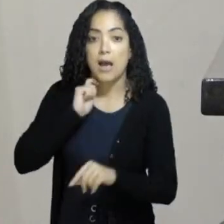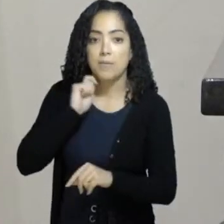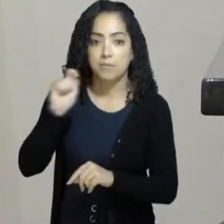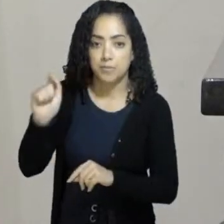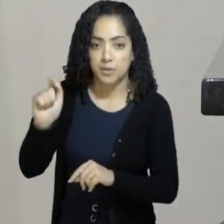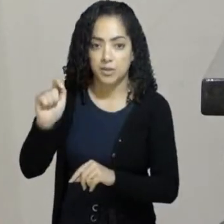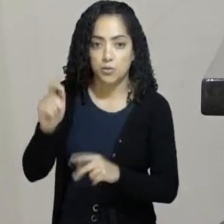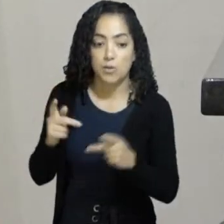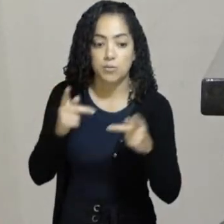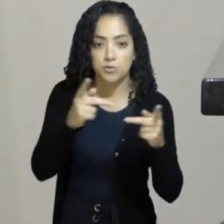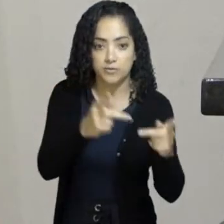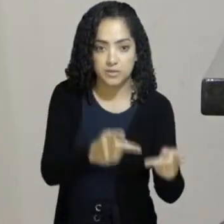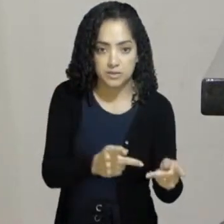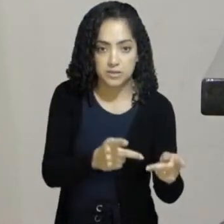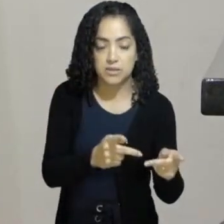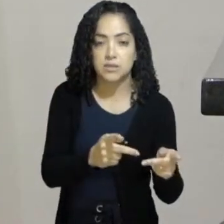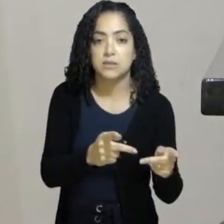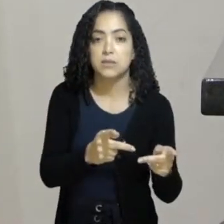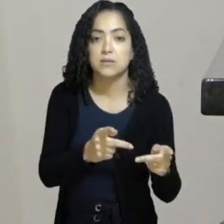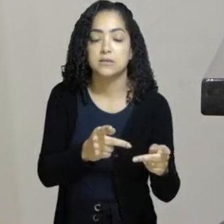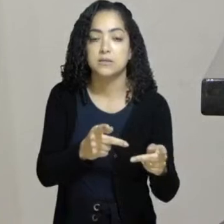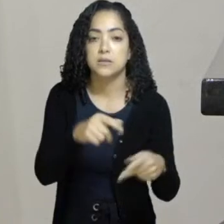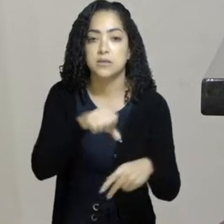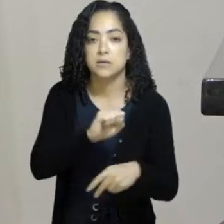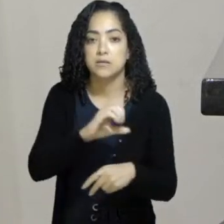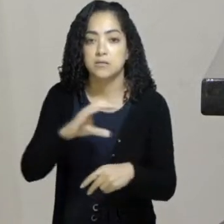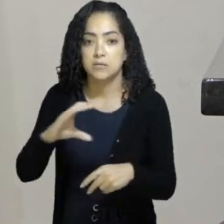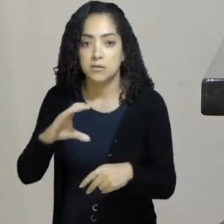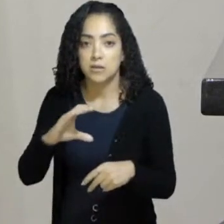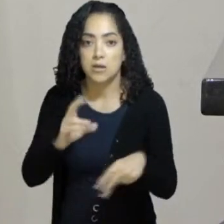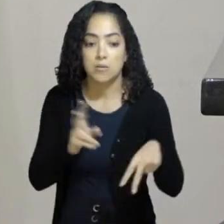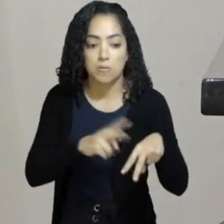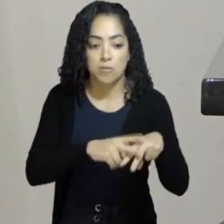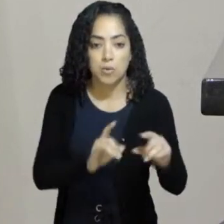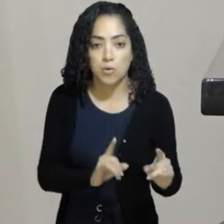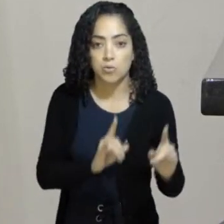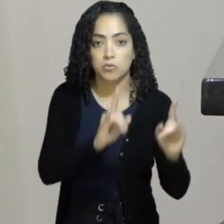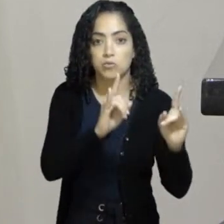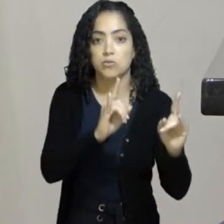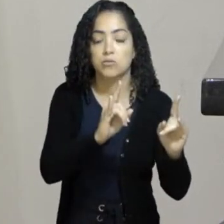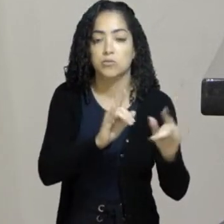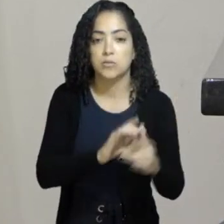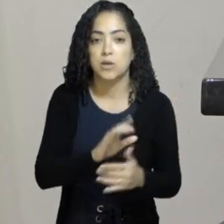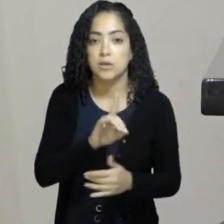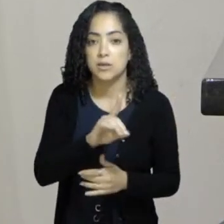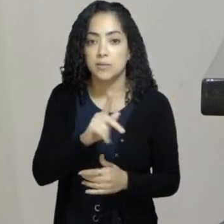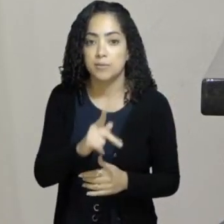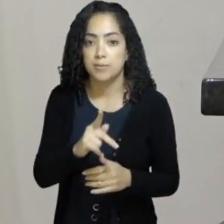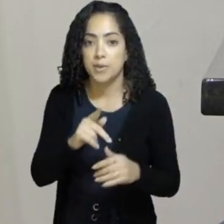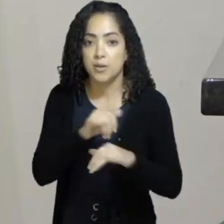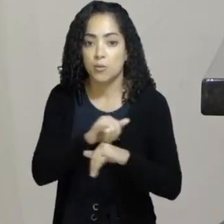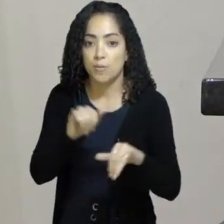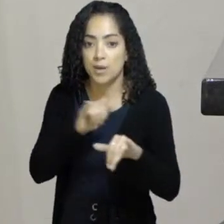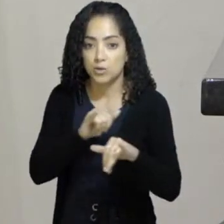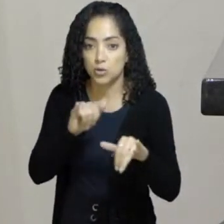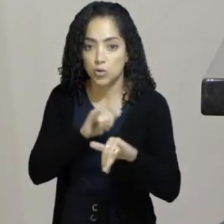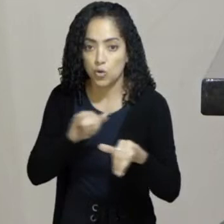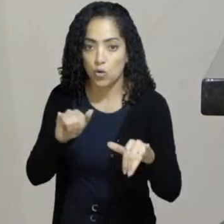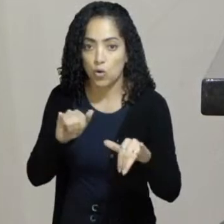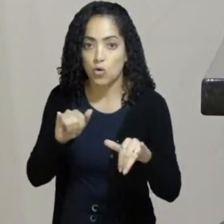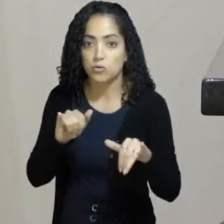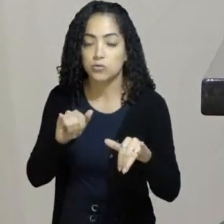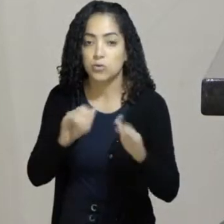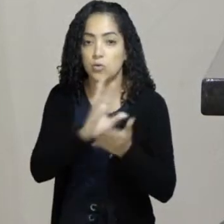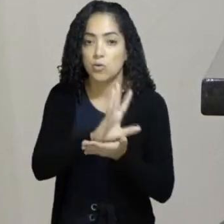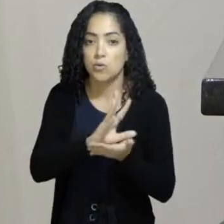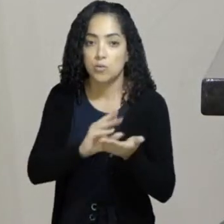visita as unidades catarinenses departamento penitenciário Nacional depende emitir uma nota técnica que recomenda o modelo